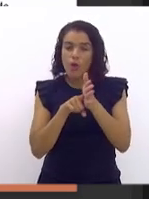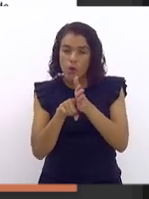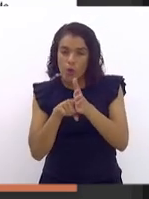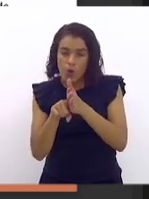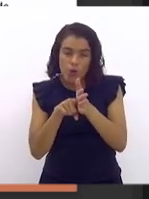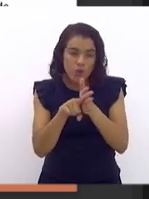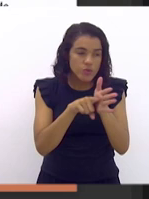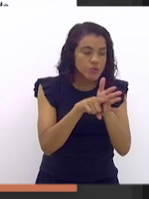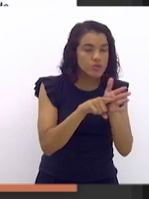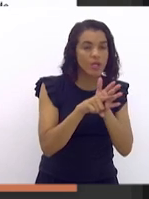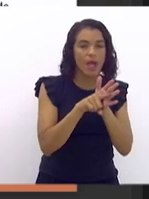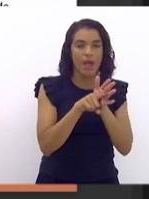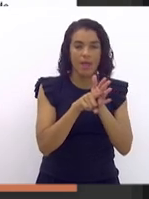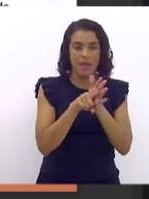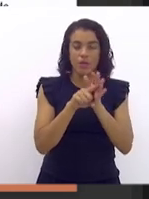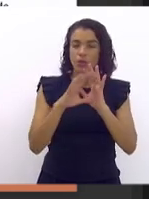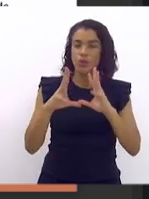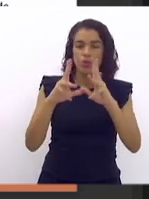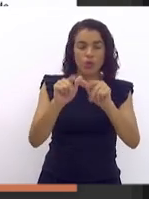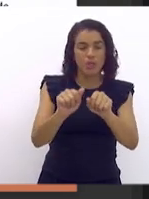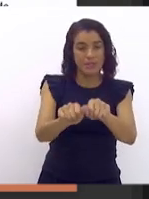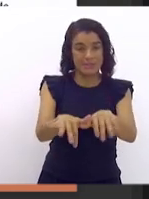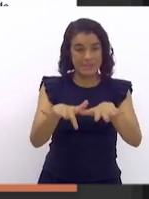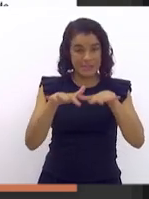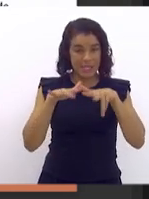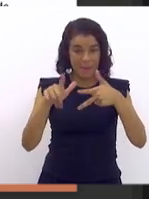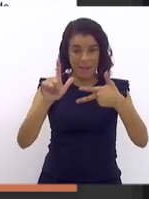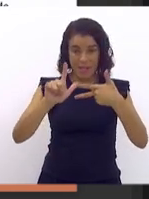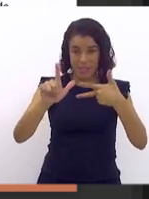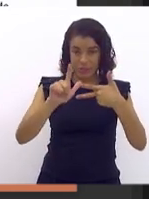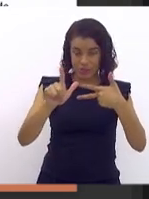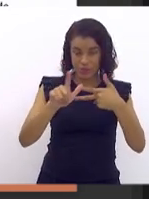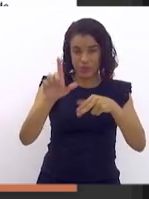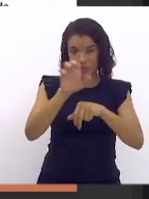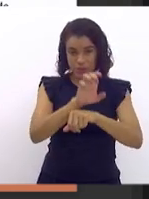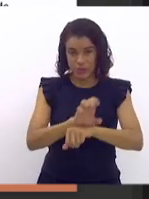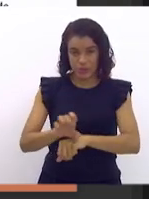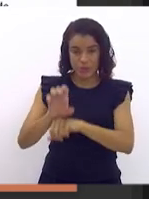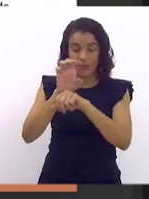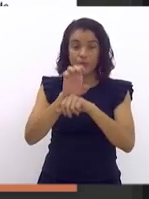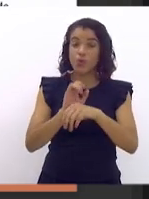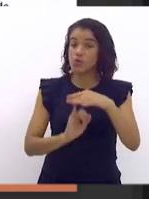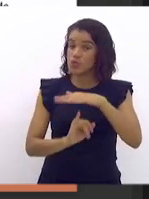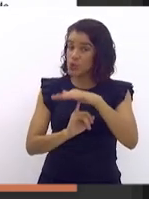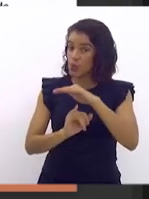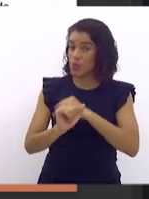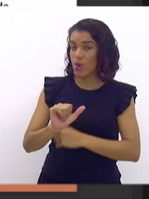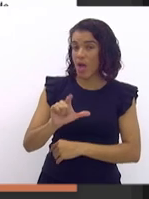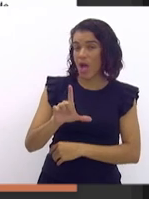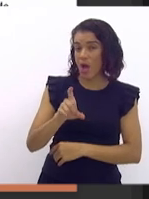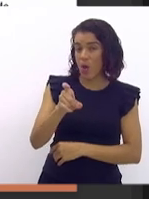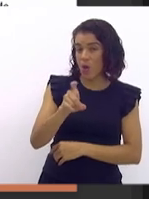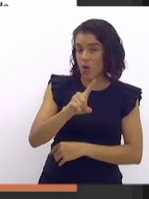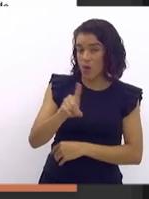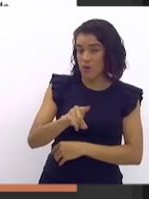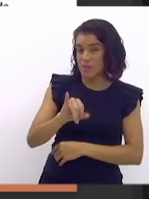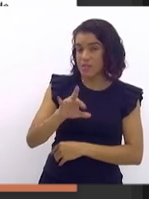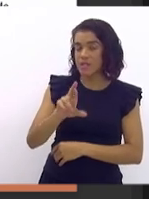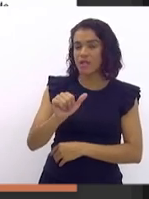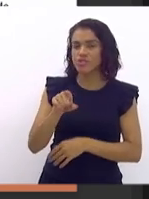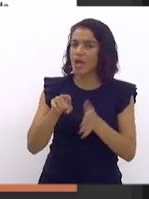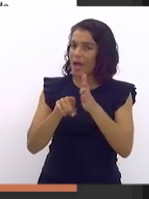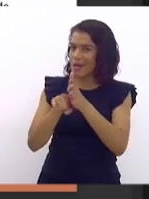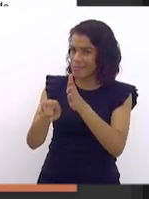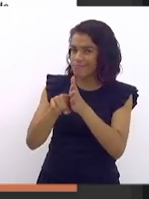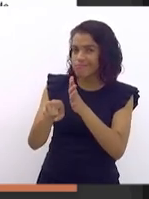as assembleias legislativas estaduais, e aí eu acredito que a equipe do Instituto Alziras até já consultou a Alerj nesse sentido,